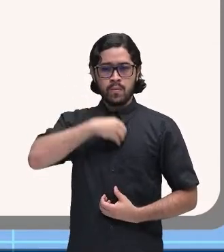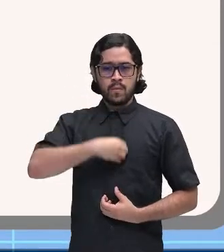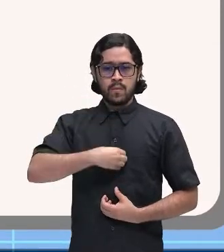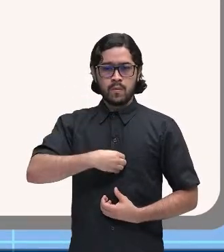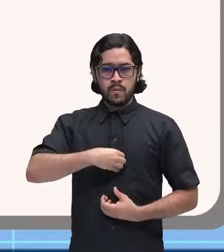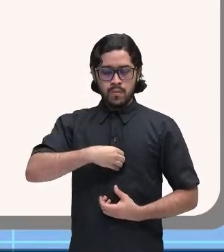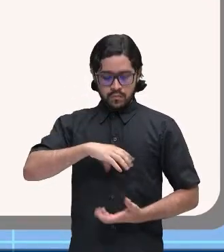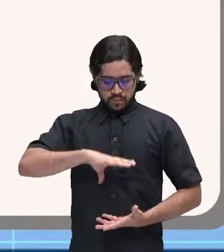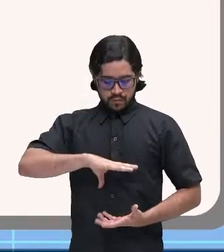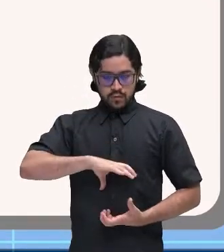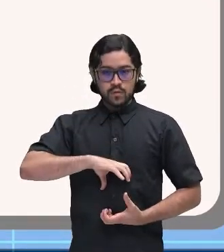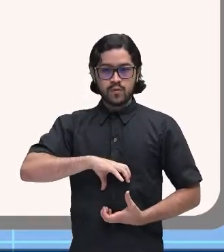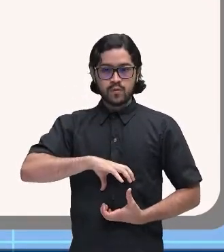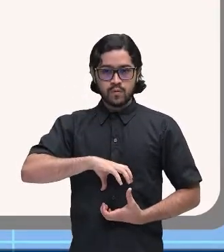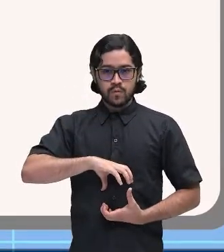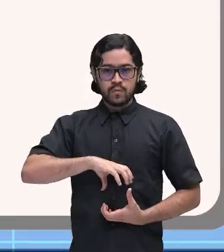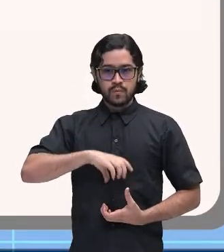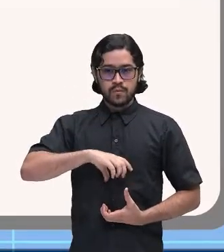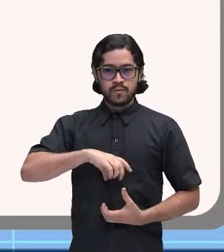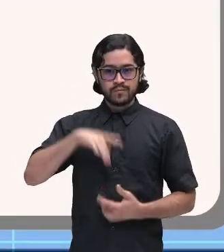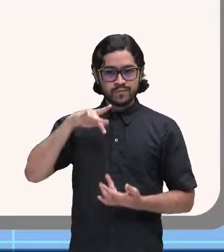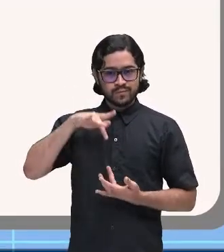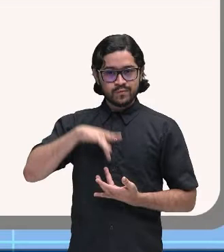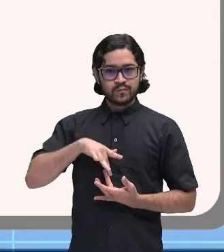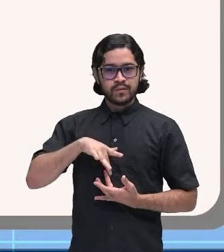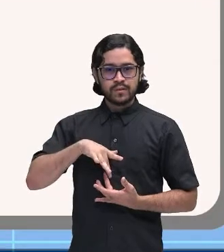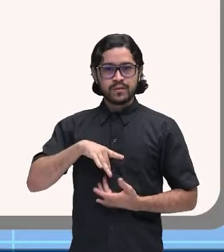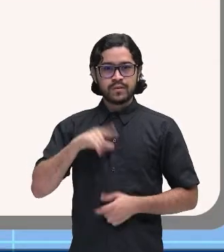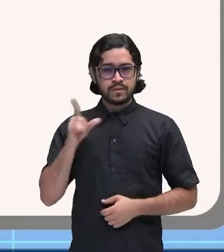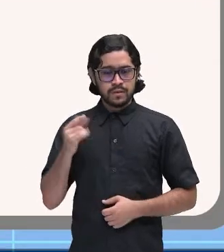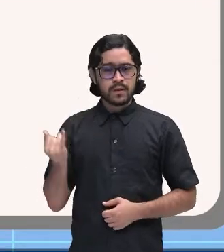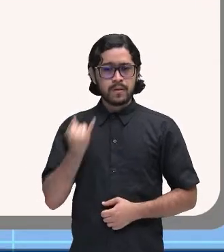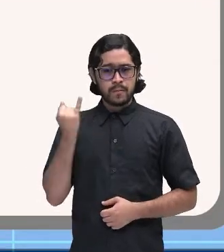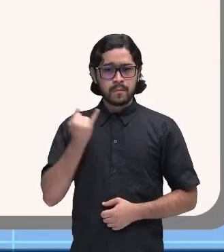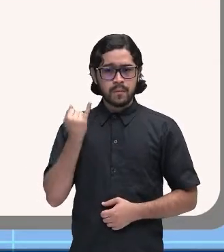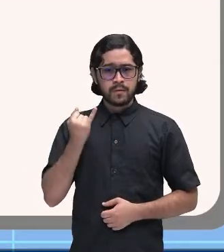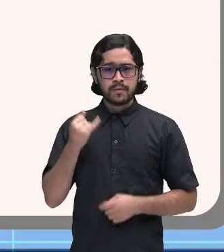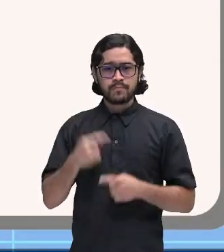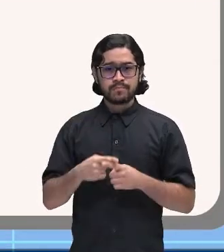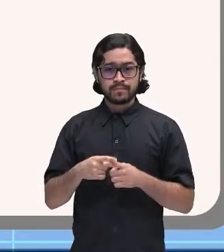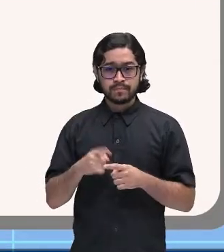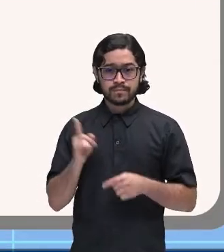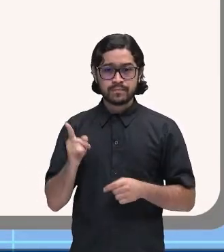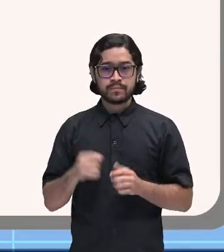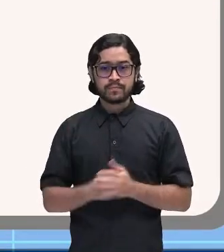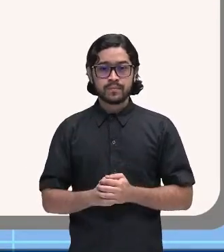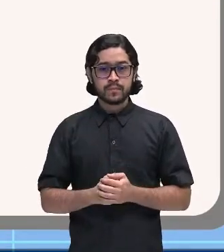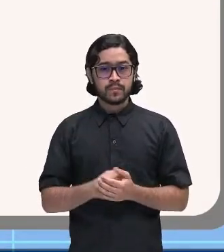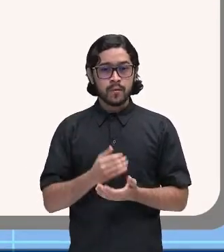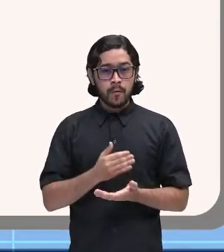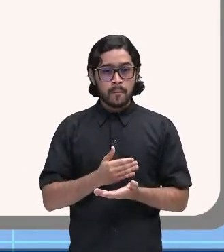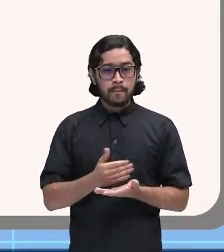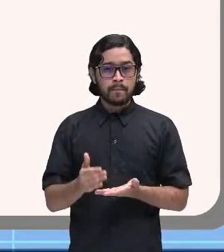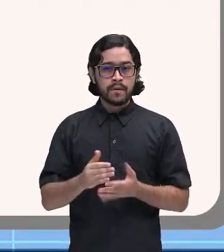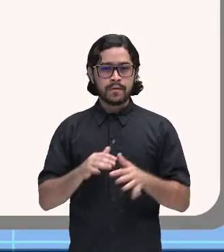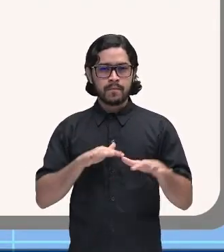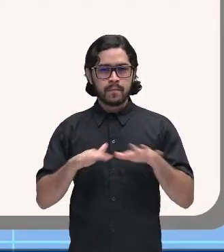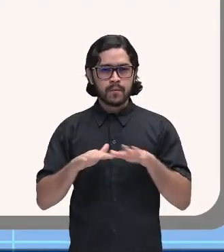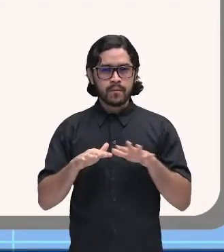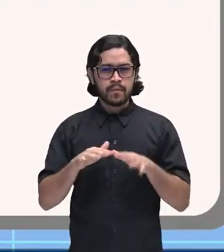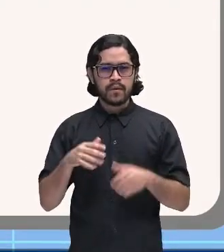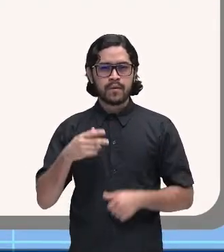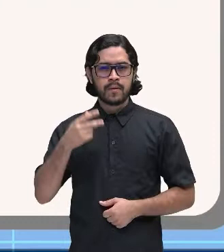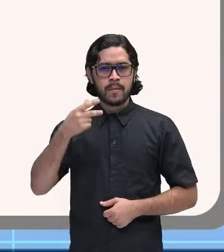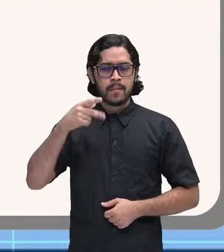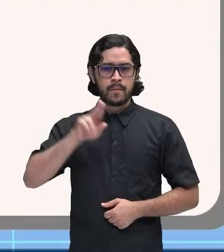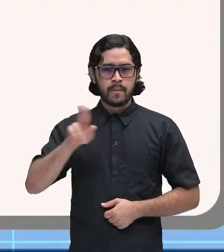uma parte importante que de vez em quando vem aí como pegadinha. É onde inicia o movimento peristáltico,